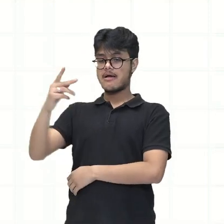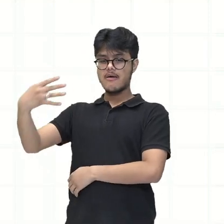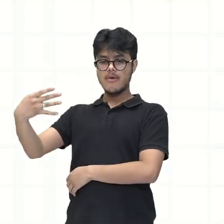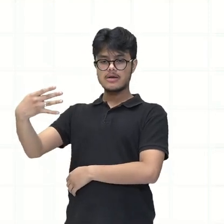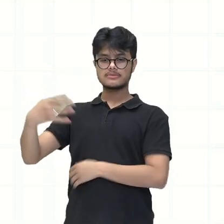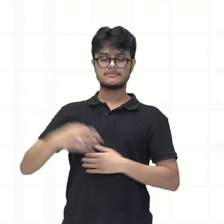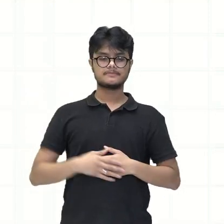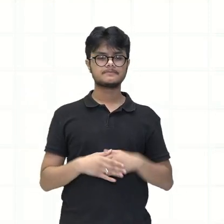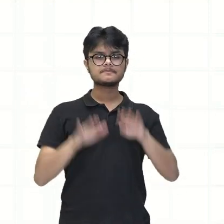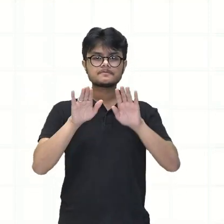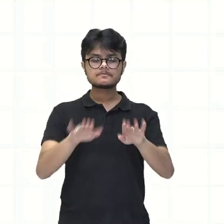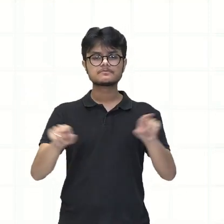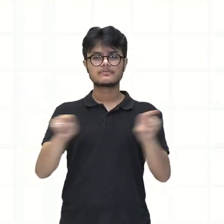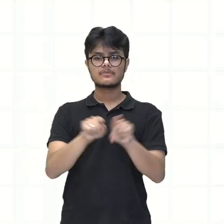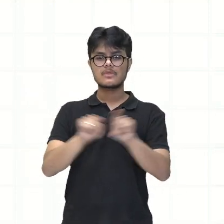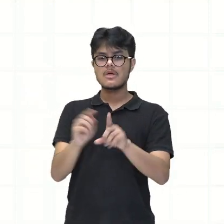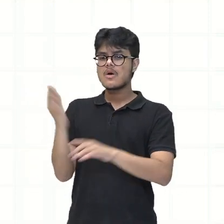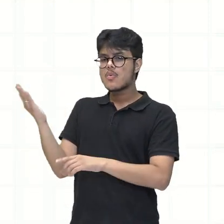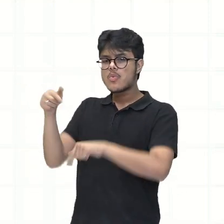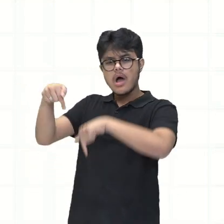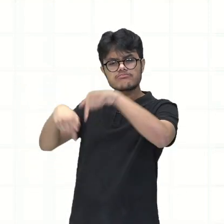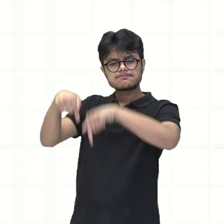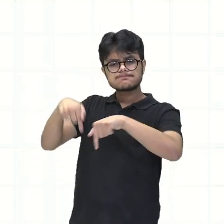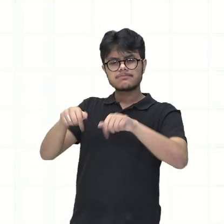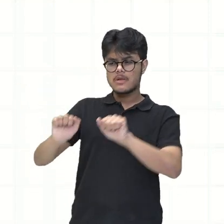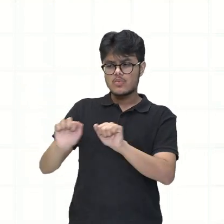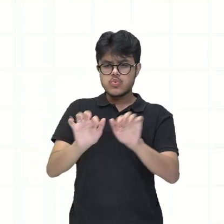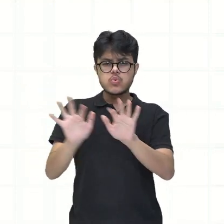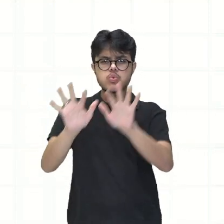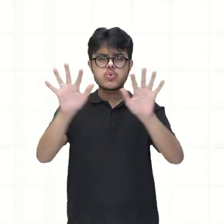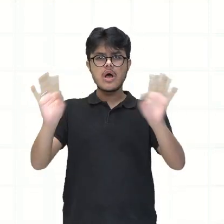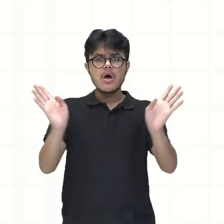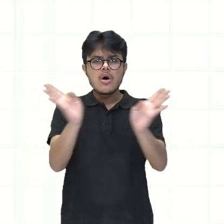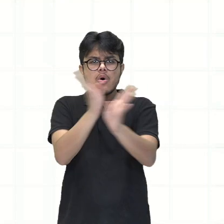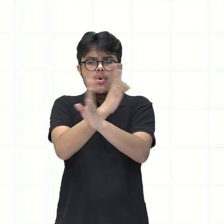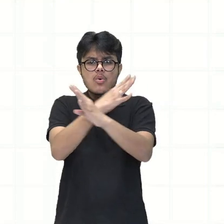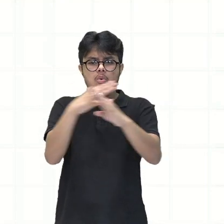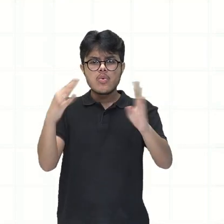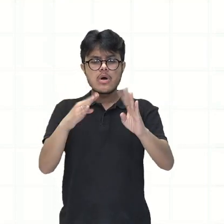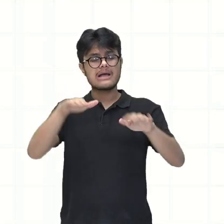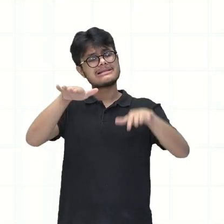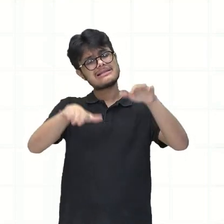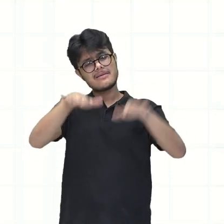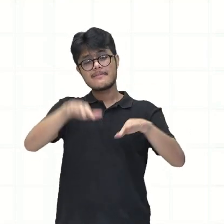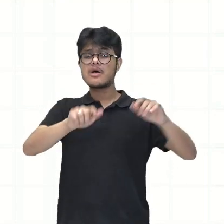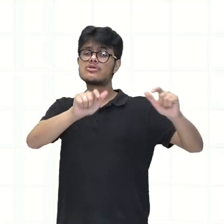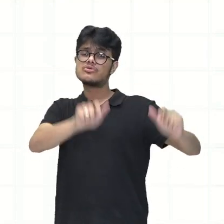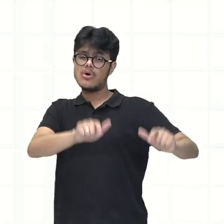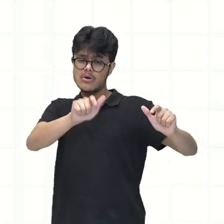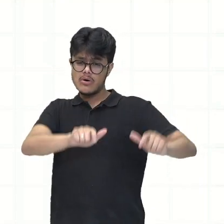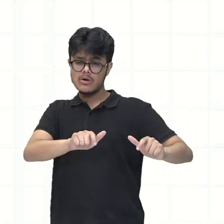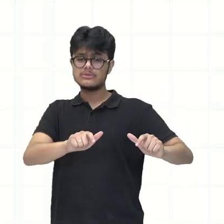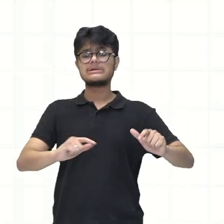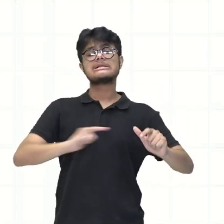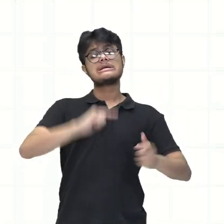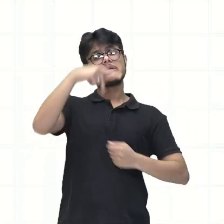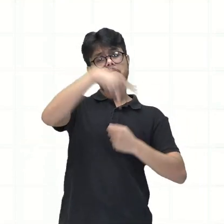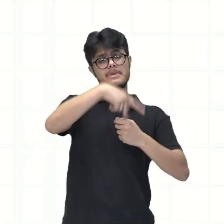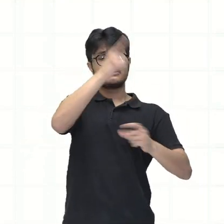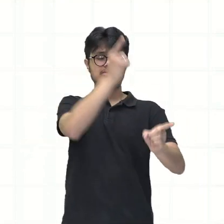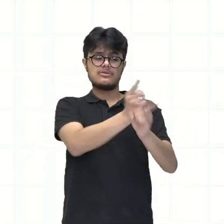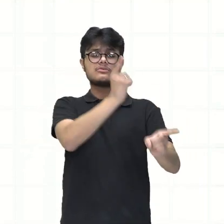a composição, essa composição do gás natural vai variar de acordo com o reservatório que ele